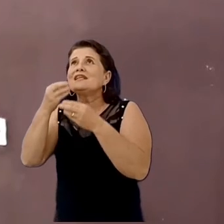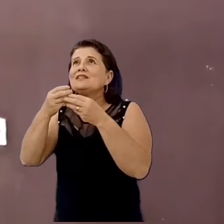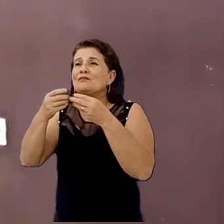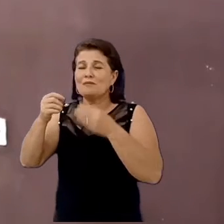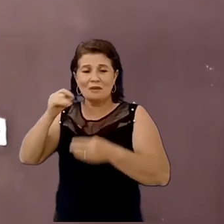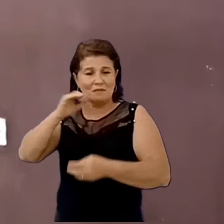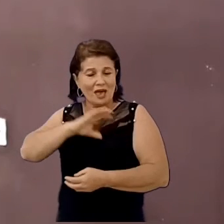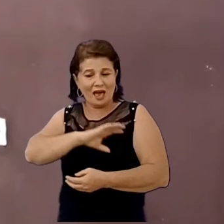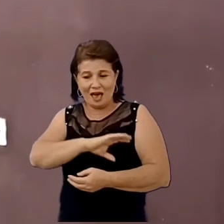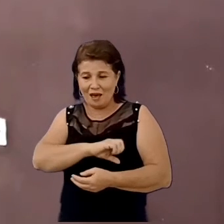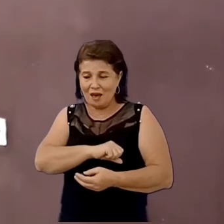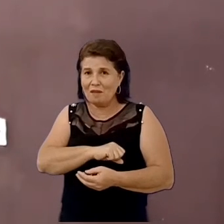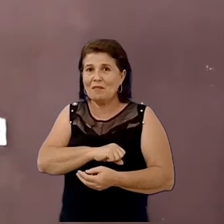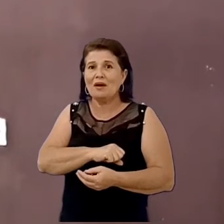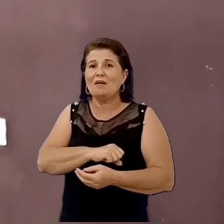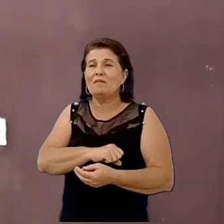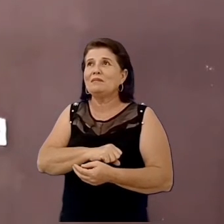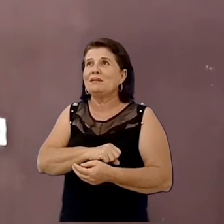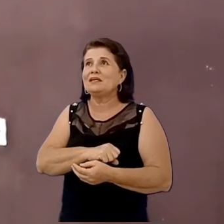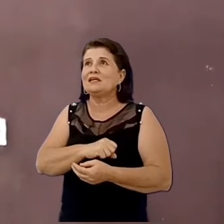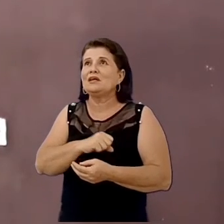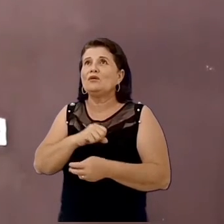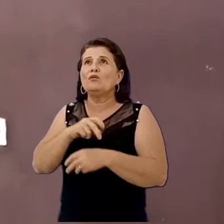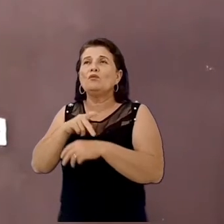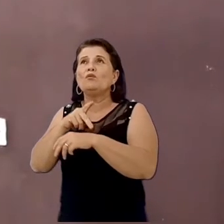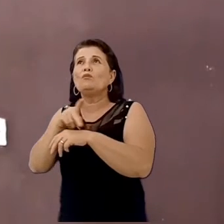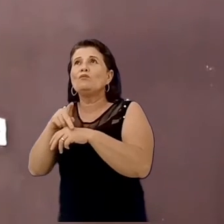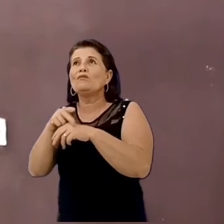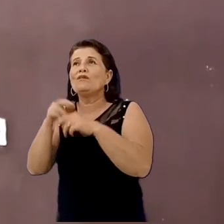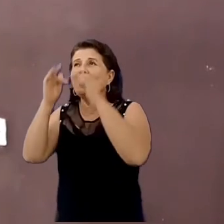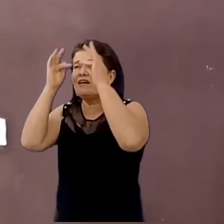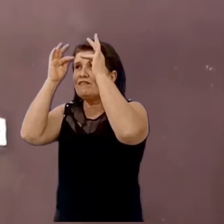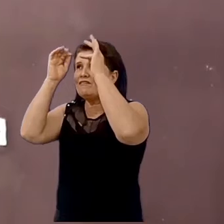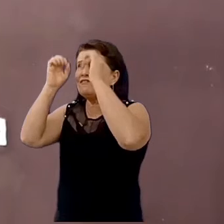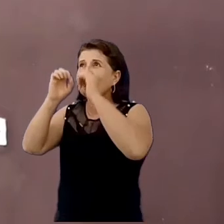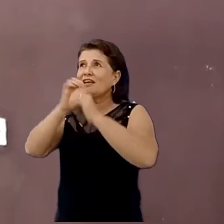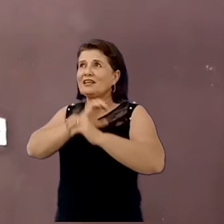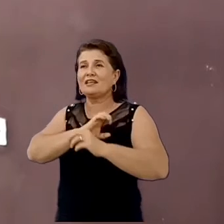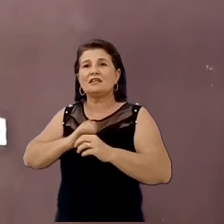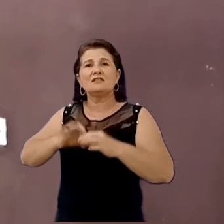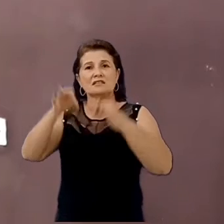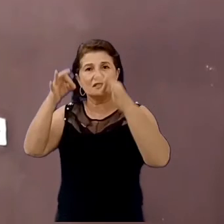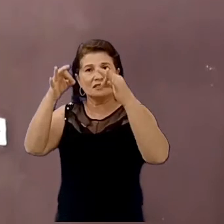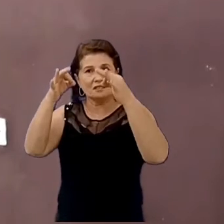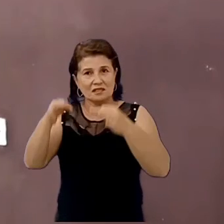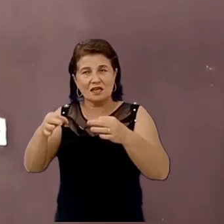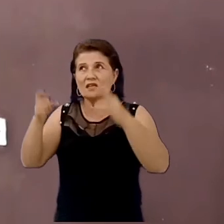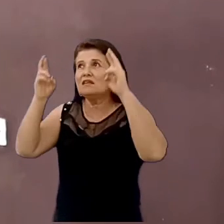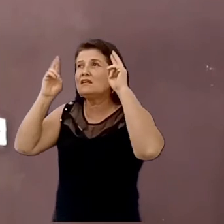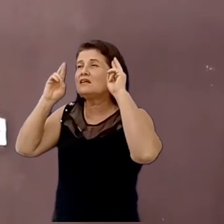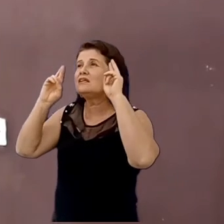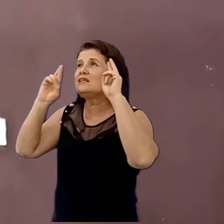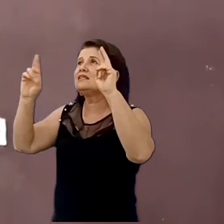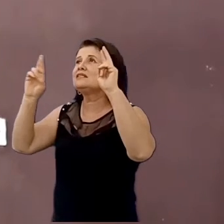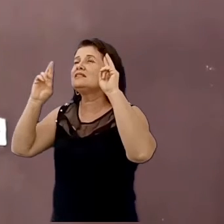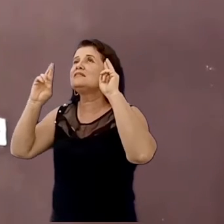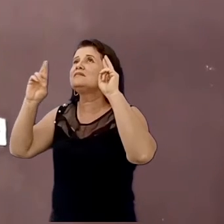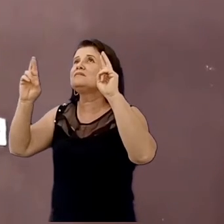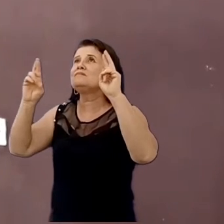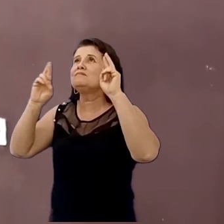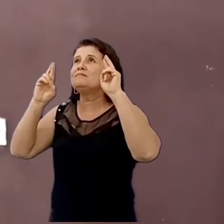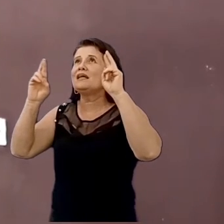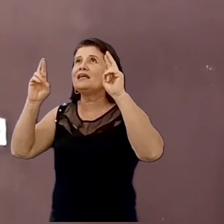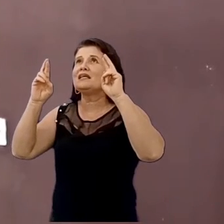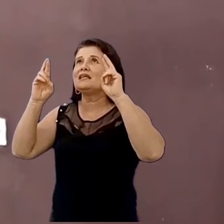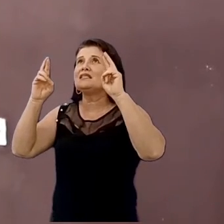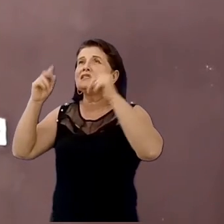amando, mesmo o povo tendo uma fé no Senhor Jesus Cristo, que é correto, mesmo o povo esperando a sua herança